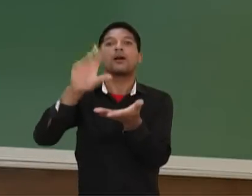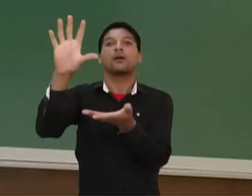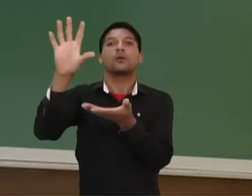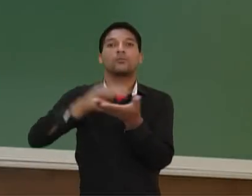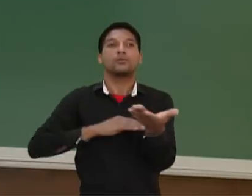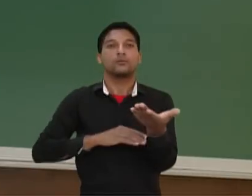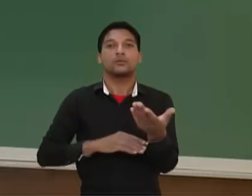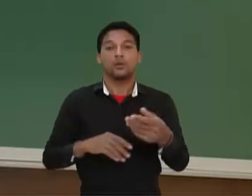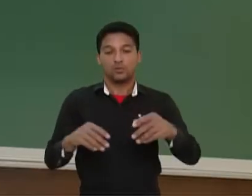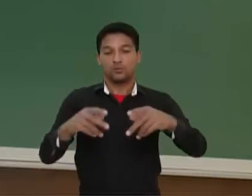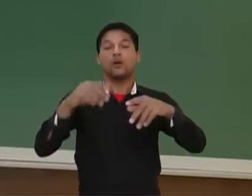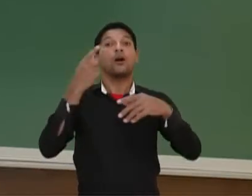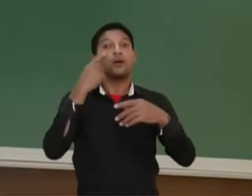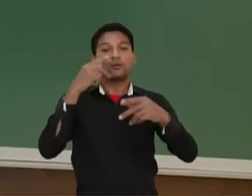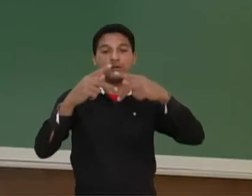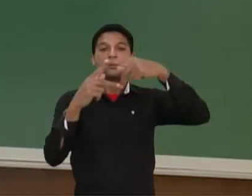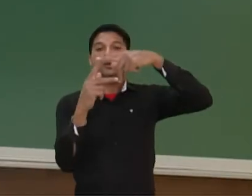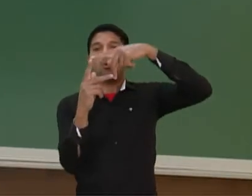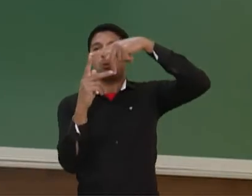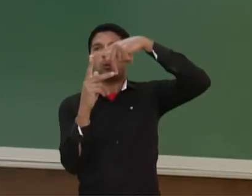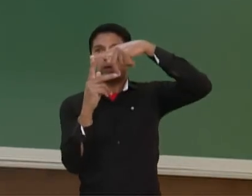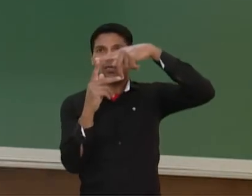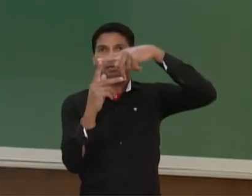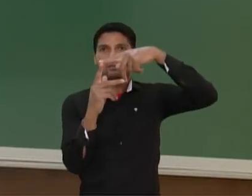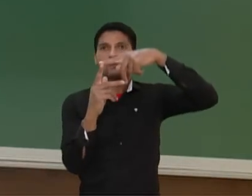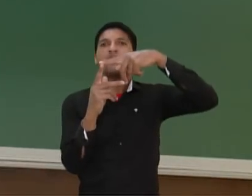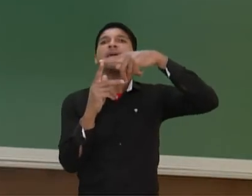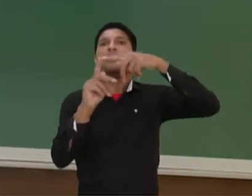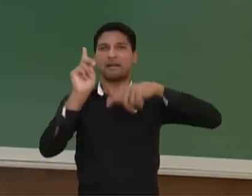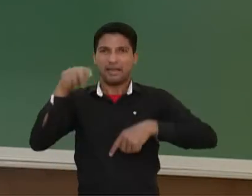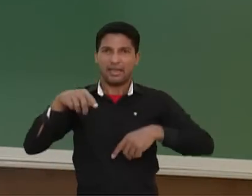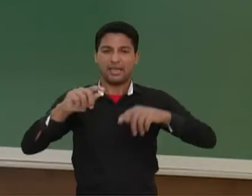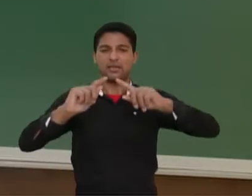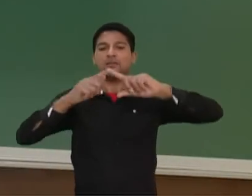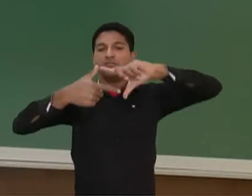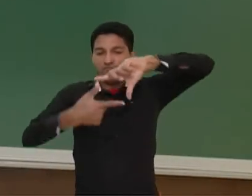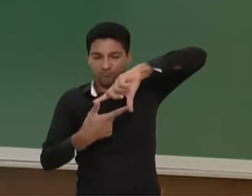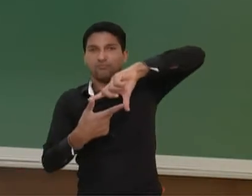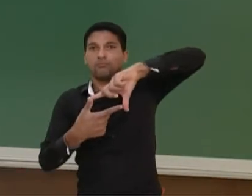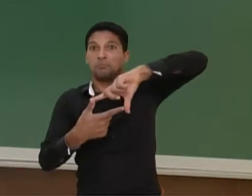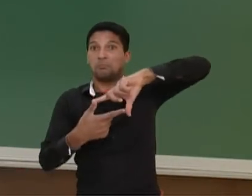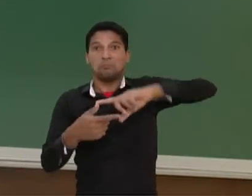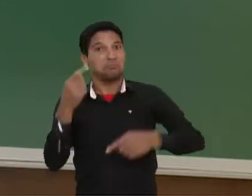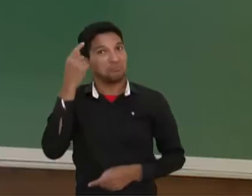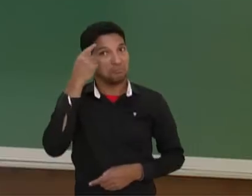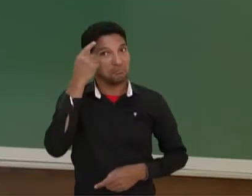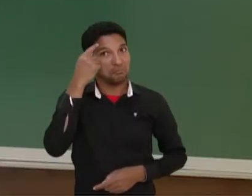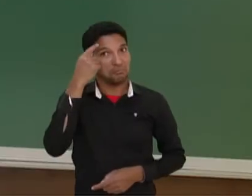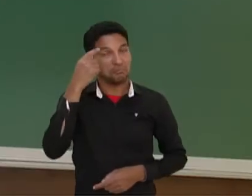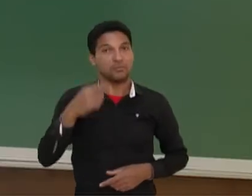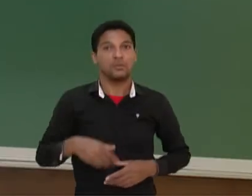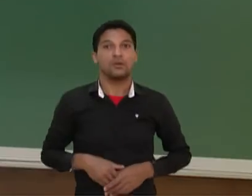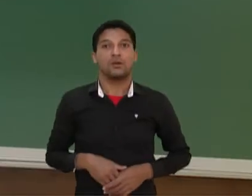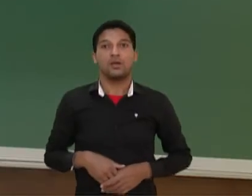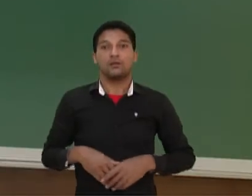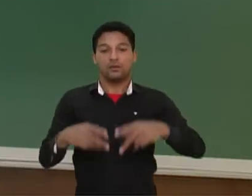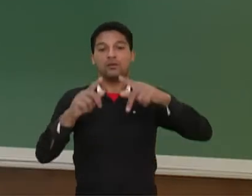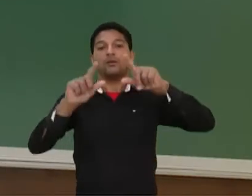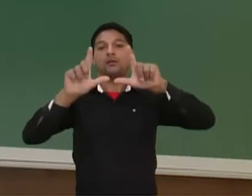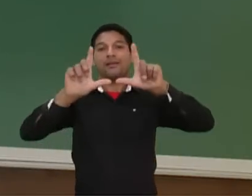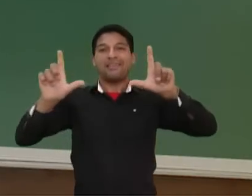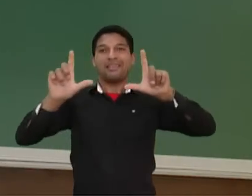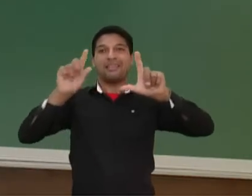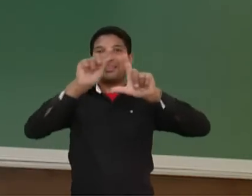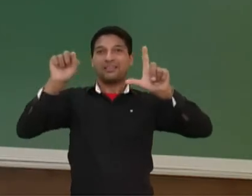quadrado é retângulo? Pense um pouquinho. Todo retângulo é paralelogramo? As diagonais de um